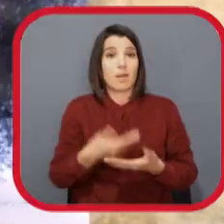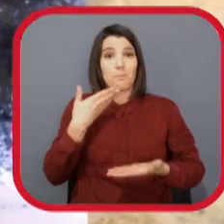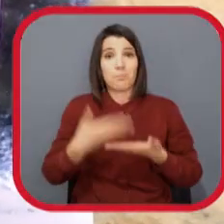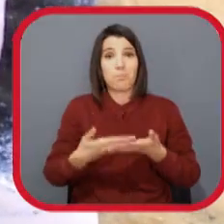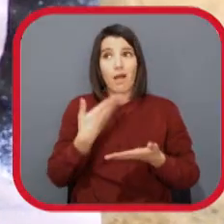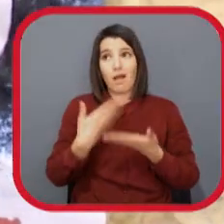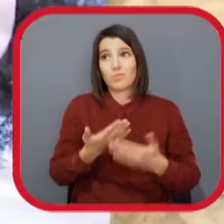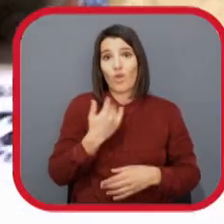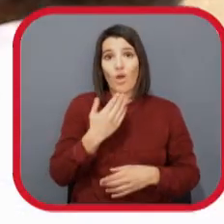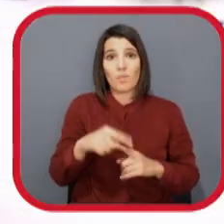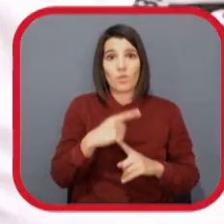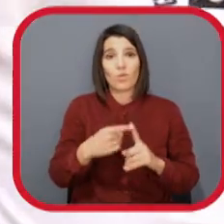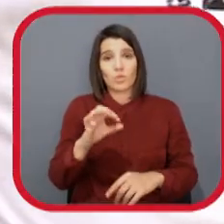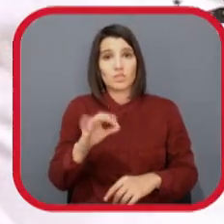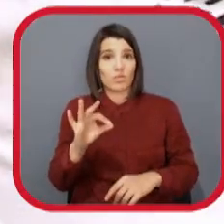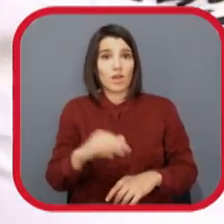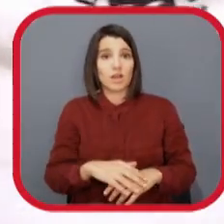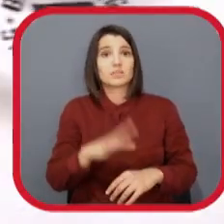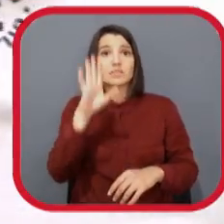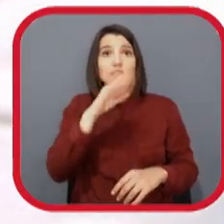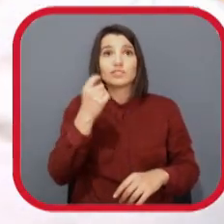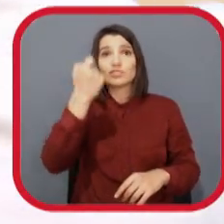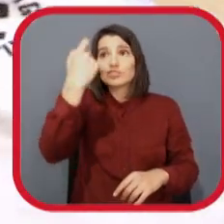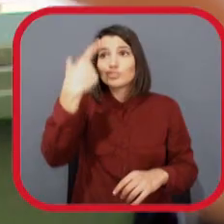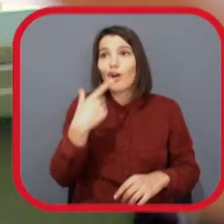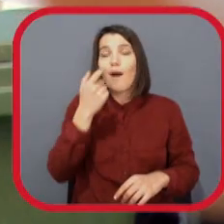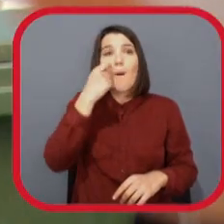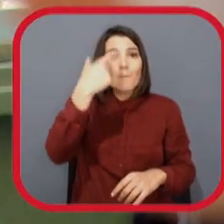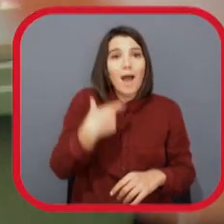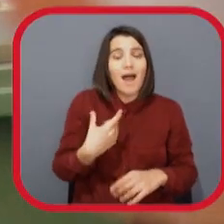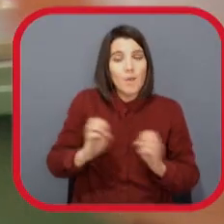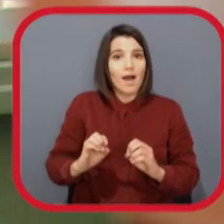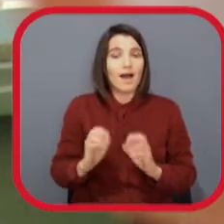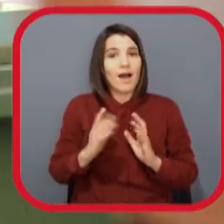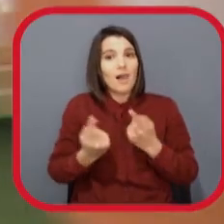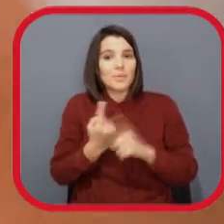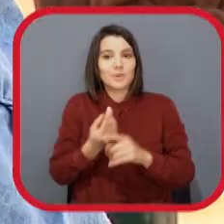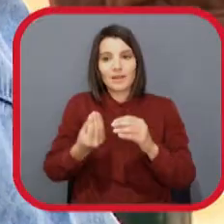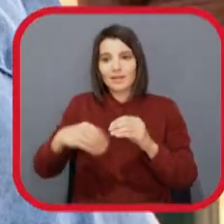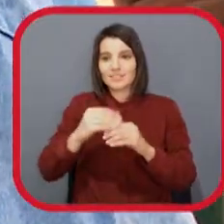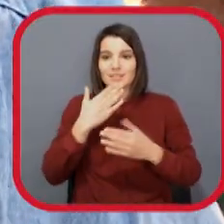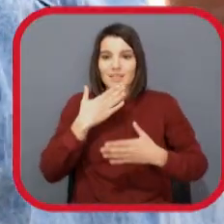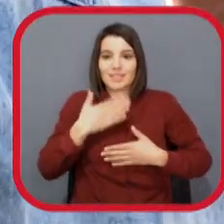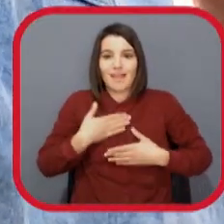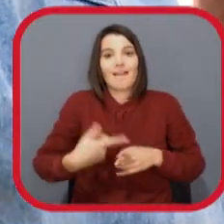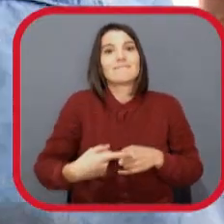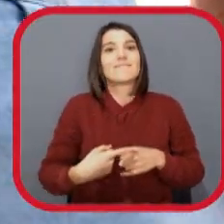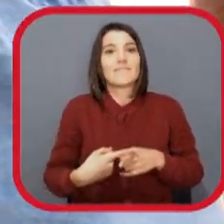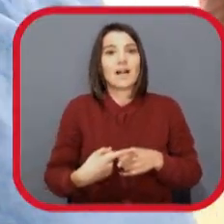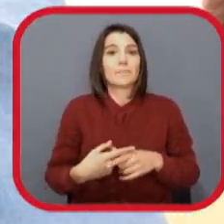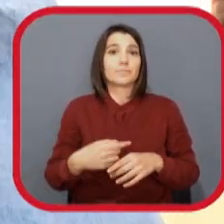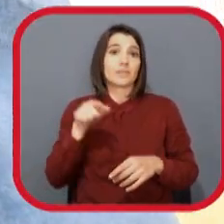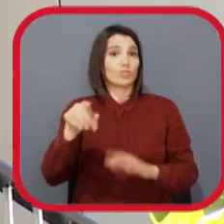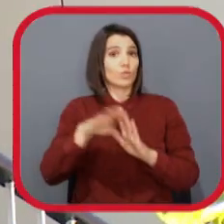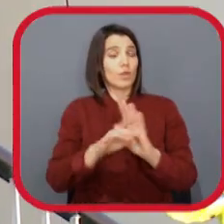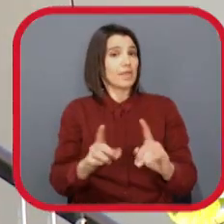que papas é que se comiam em 84, mas eu acho que sem um lado de história, sem um lado humano, tem que haver qualquer coisa extra que nos